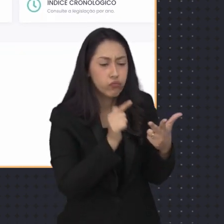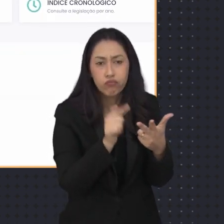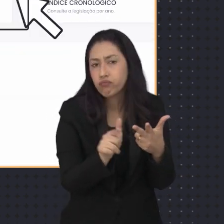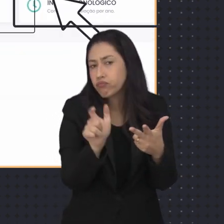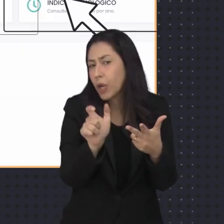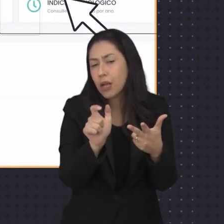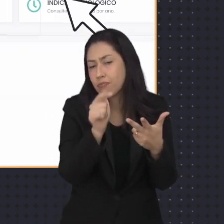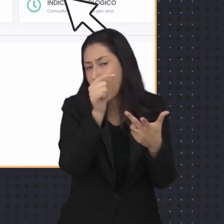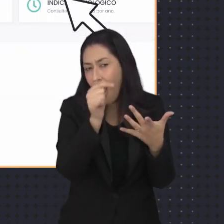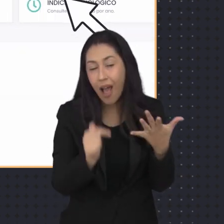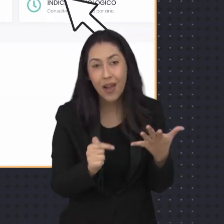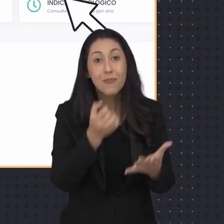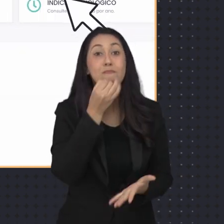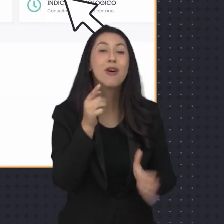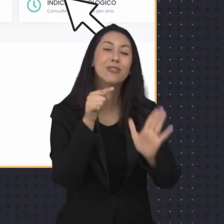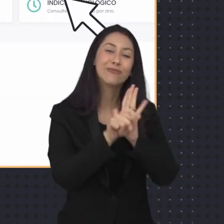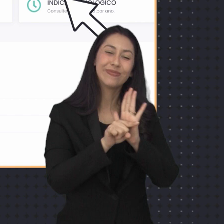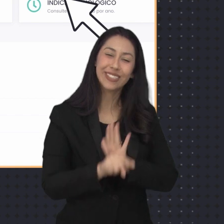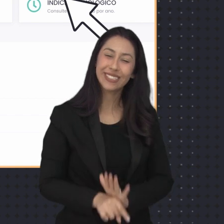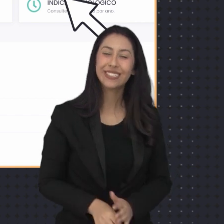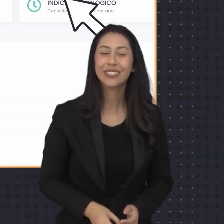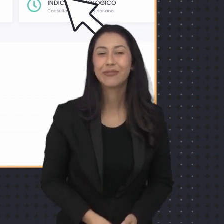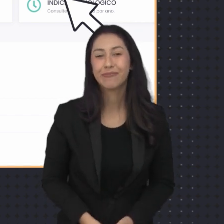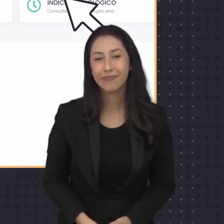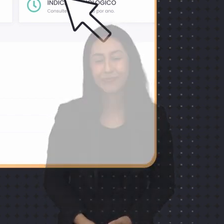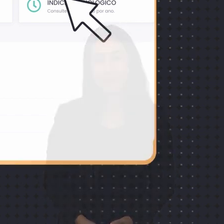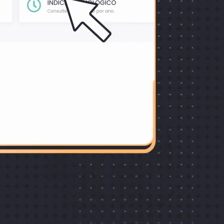palavra-chave e outros filtros. Uma boa pesquisa!